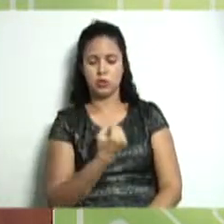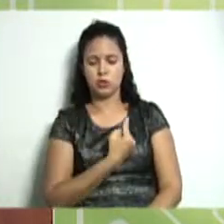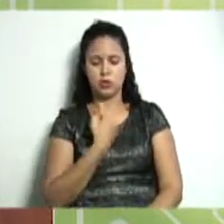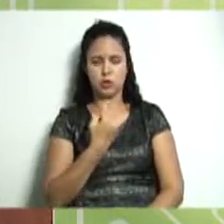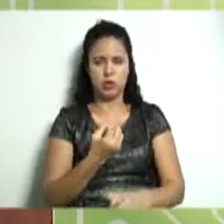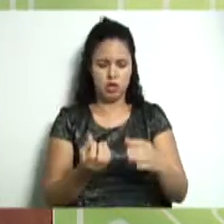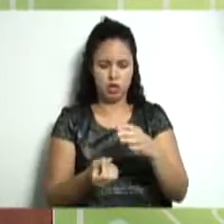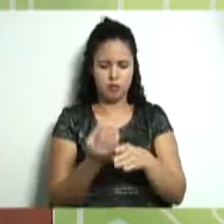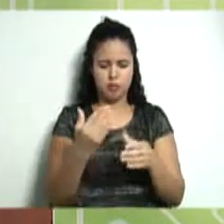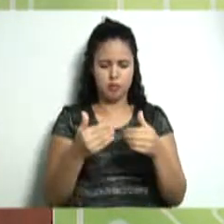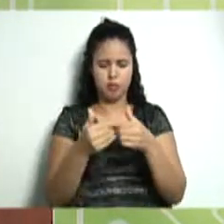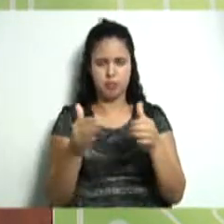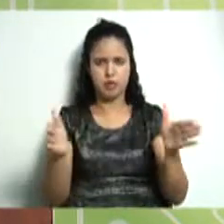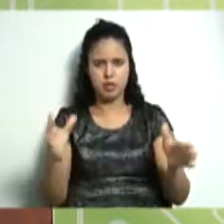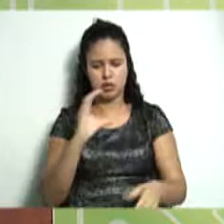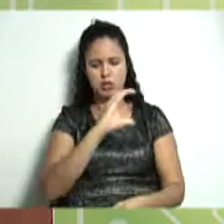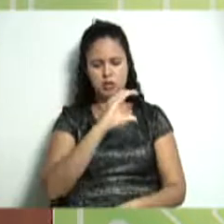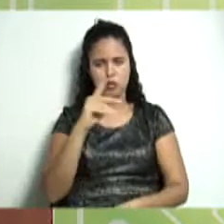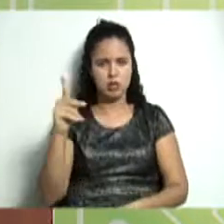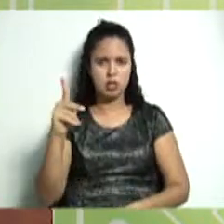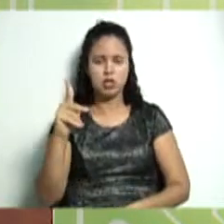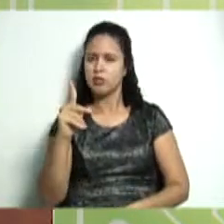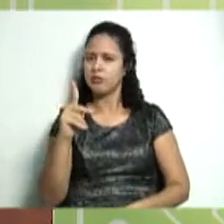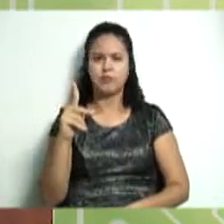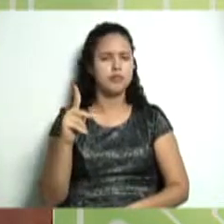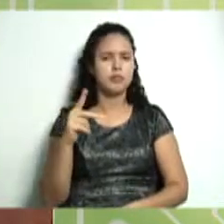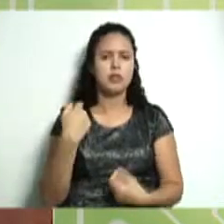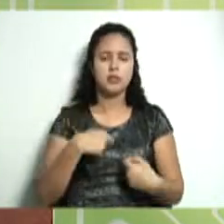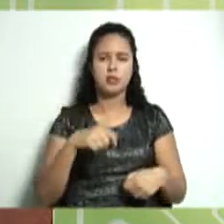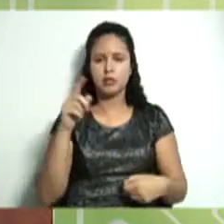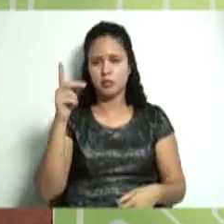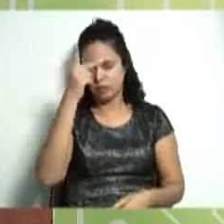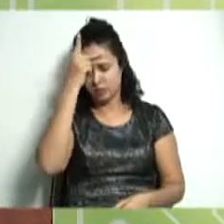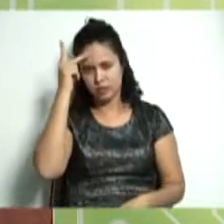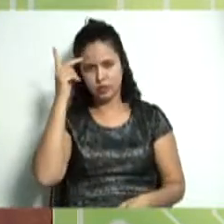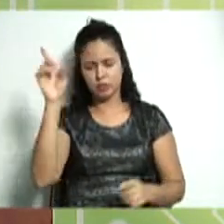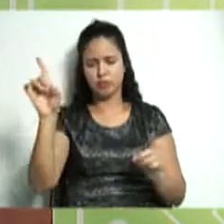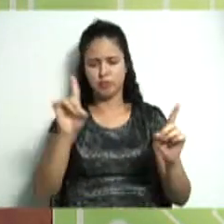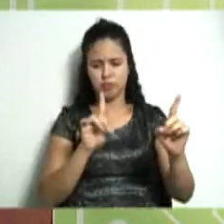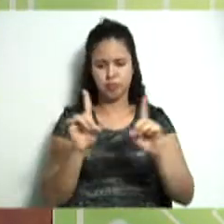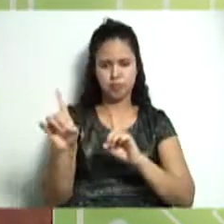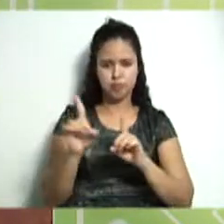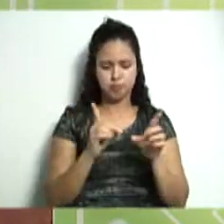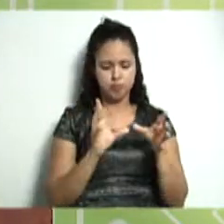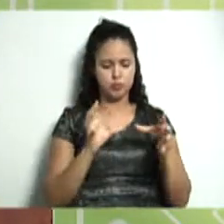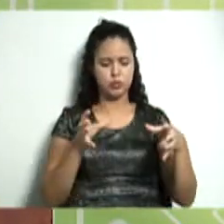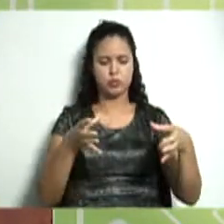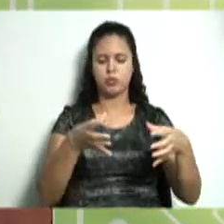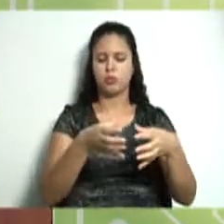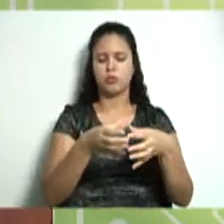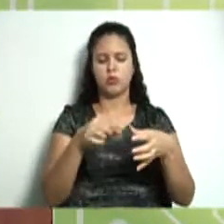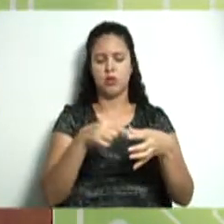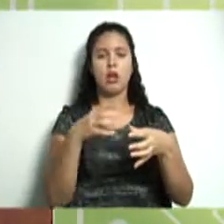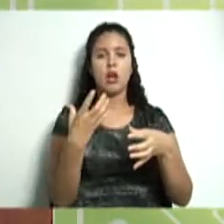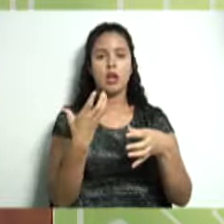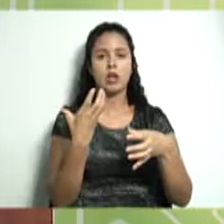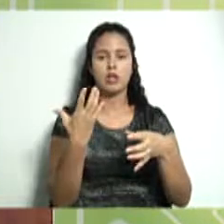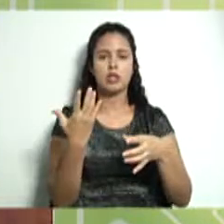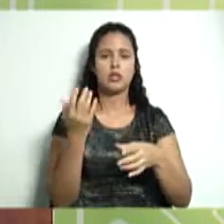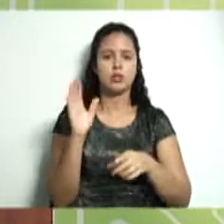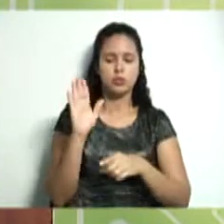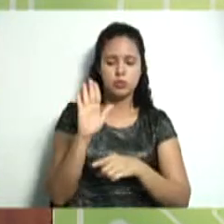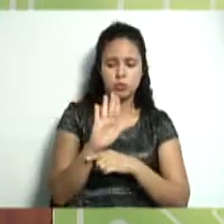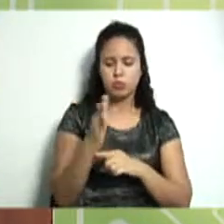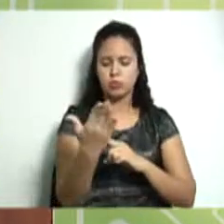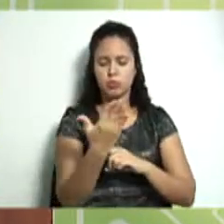consegue abrir uma cooperativa. Você precisa de pessoas que tenham ou estejam querendo atuar em atividades